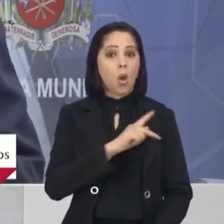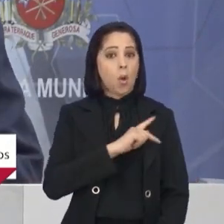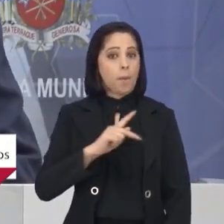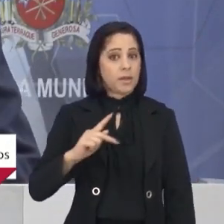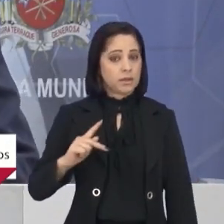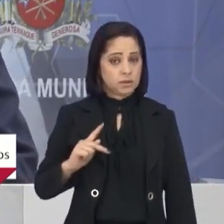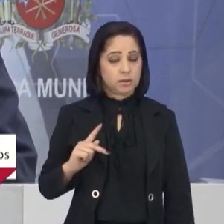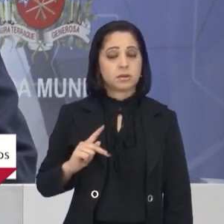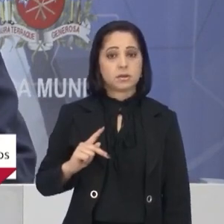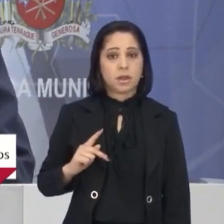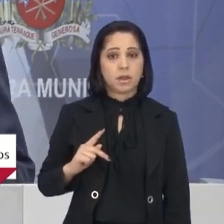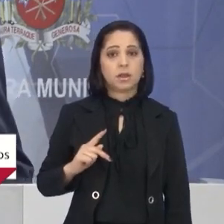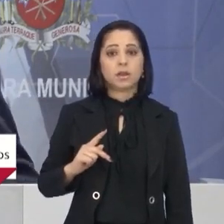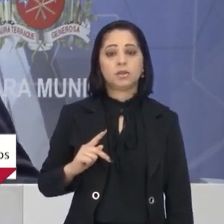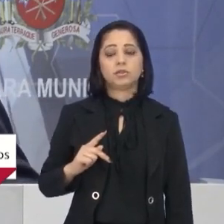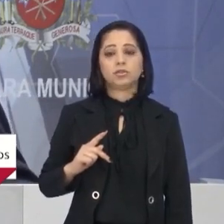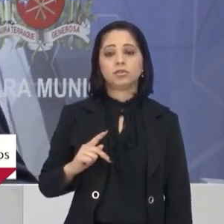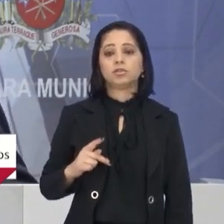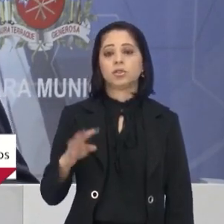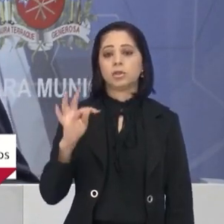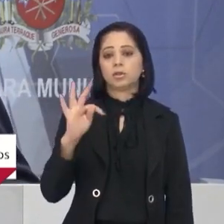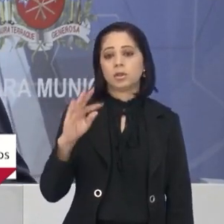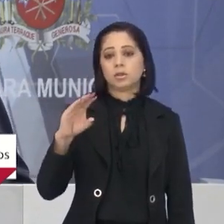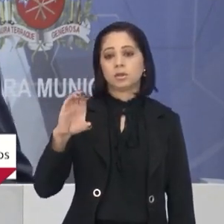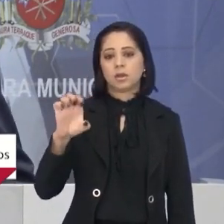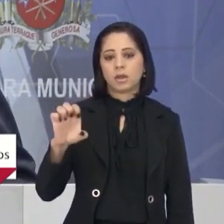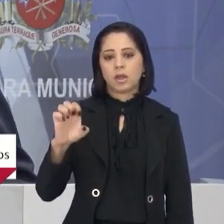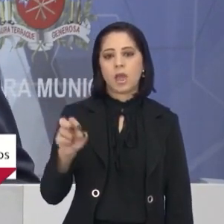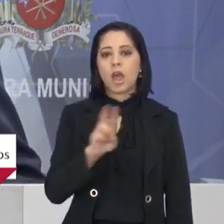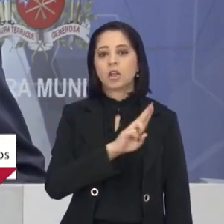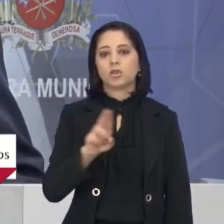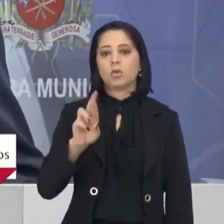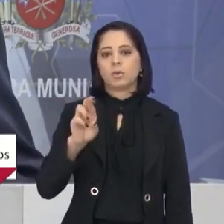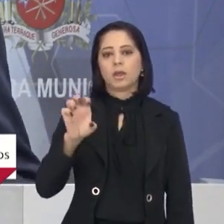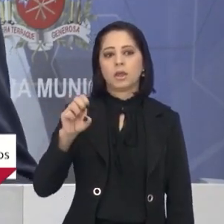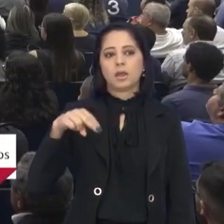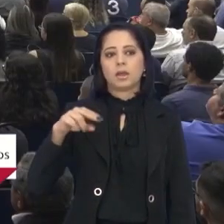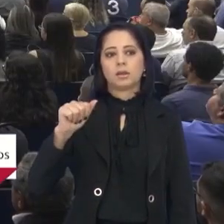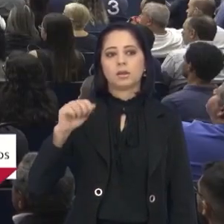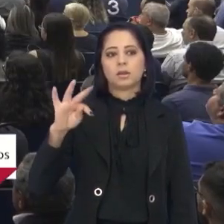Tribunal de Contas do Estado de São Paulo Conselheiro Renato Martins